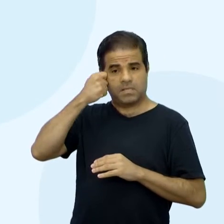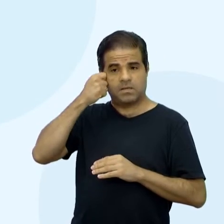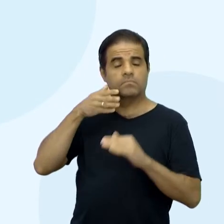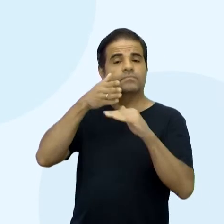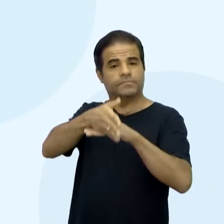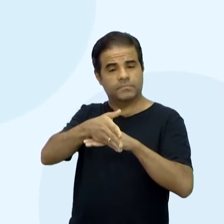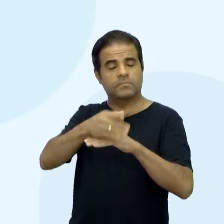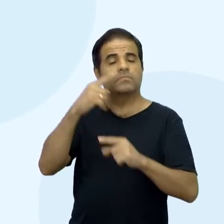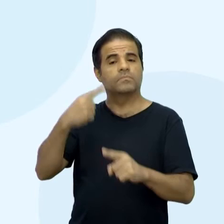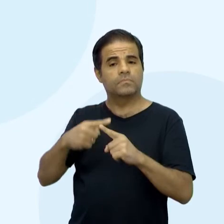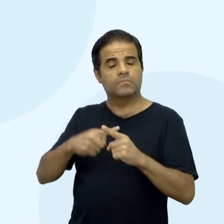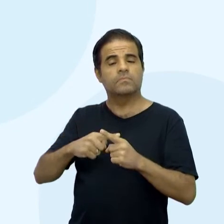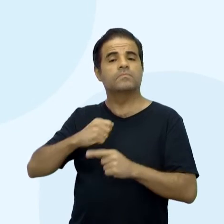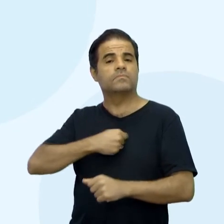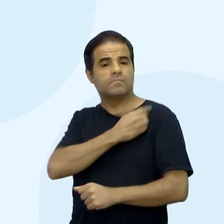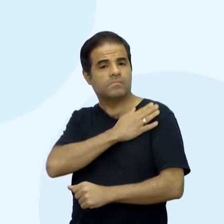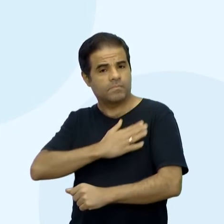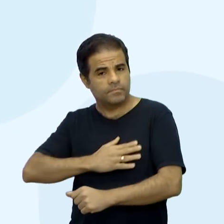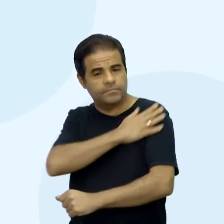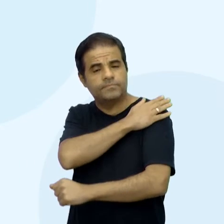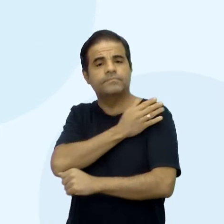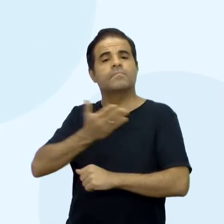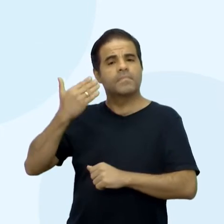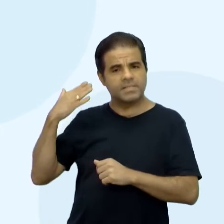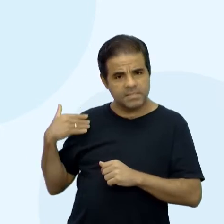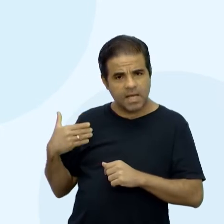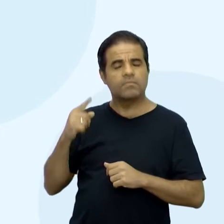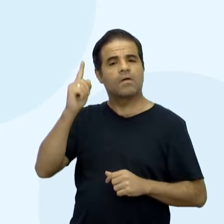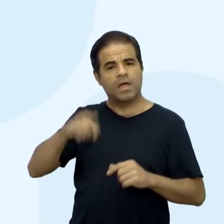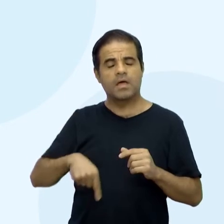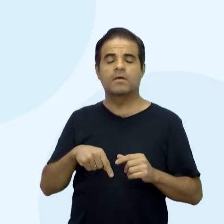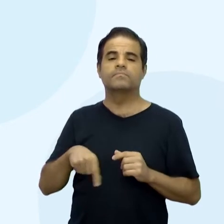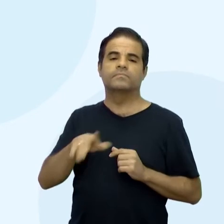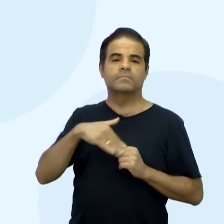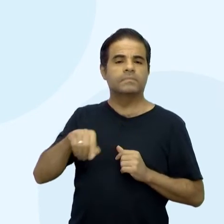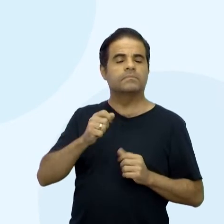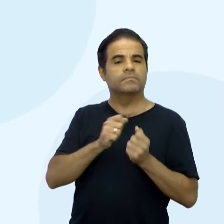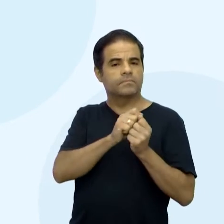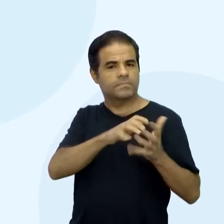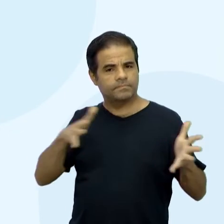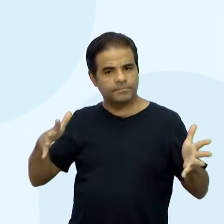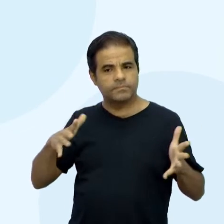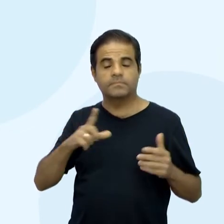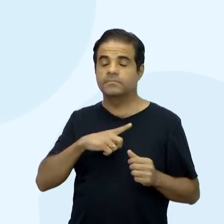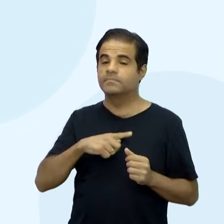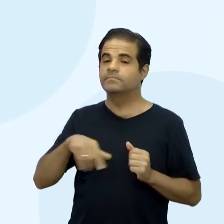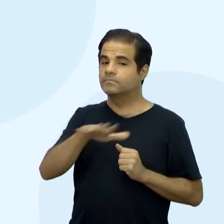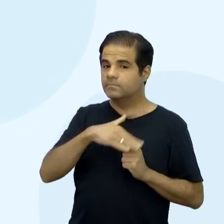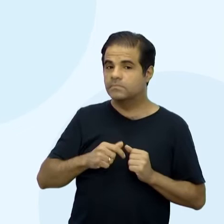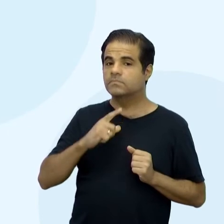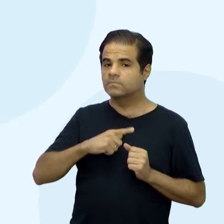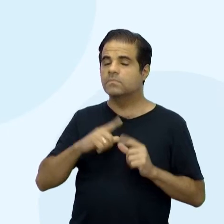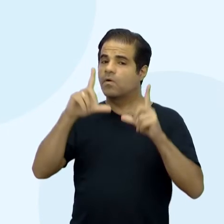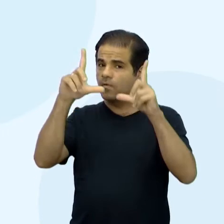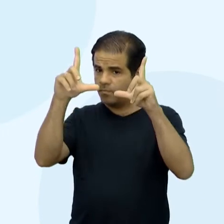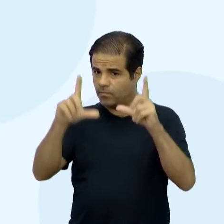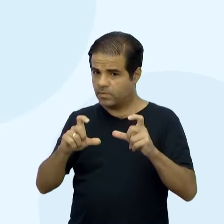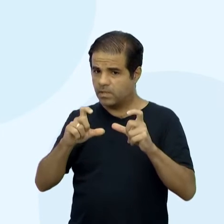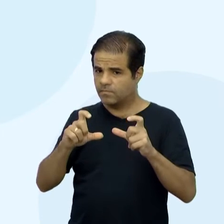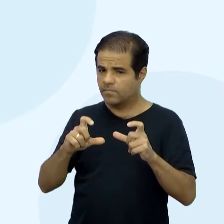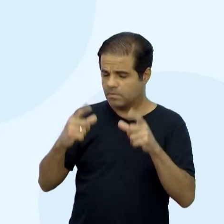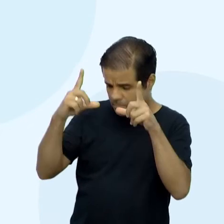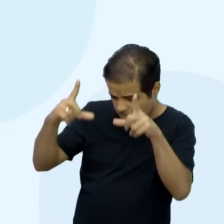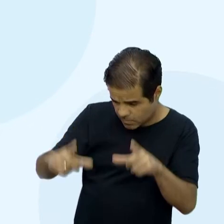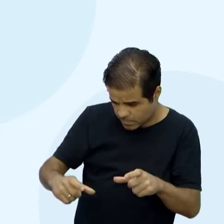tá? Porque o racismo no Brasil naquela época era muito grande, tá? Então aqui eu tirei uma fotografia,